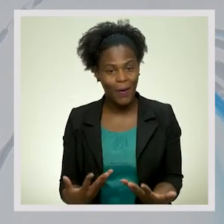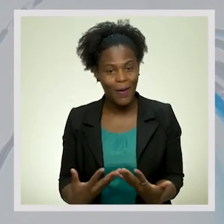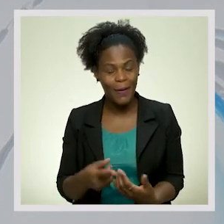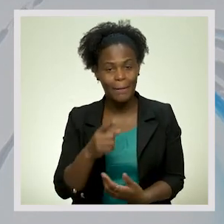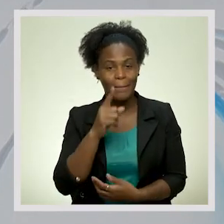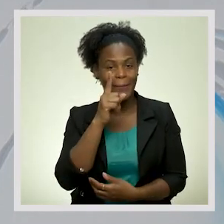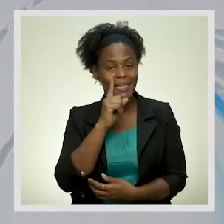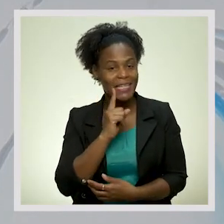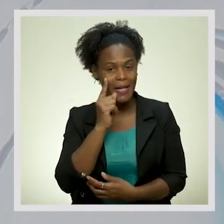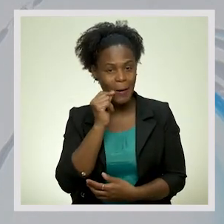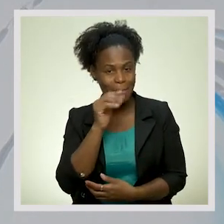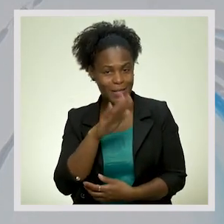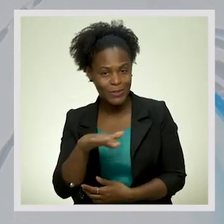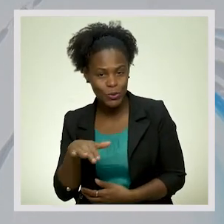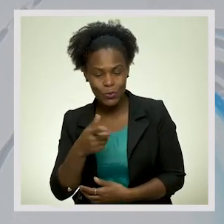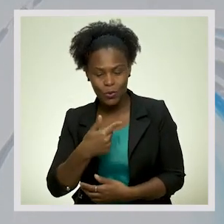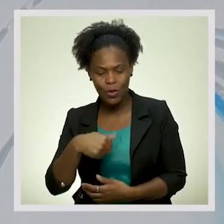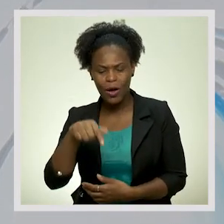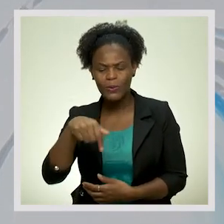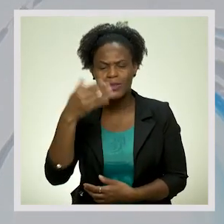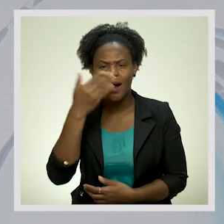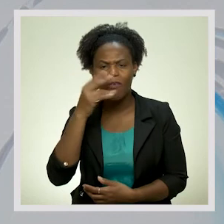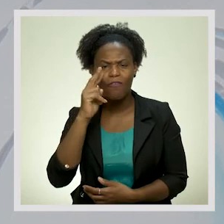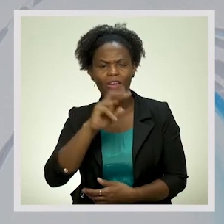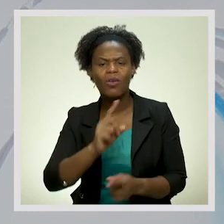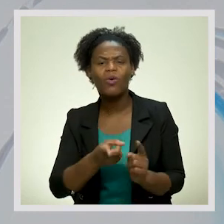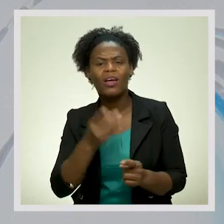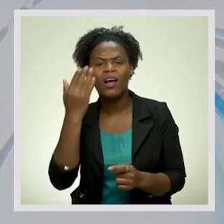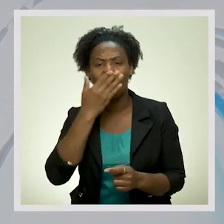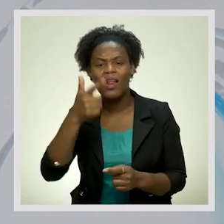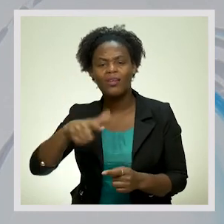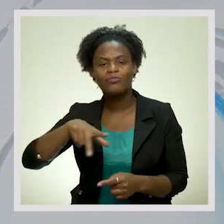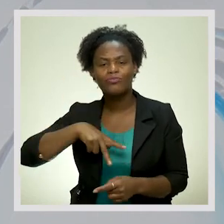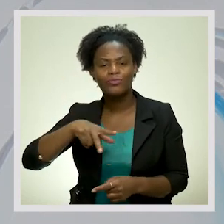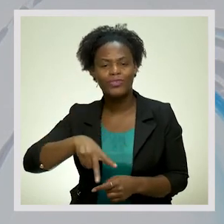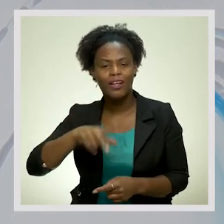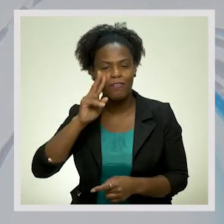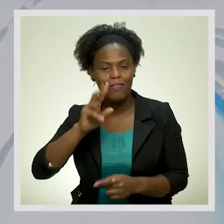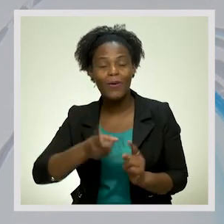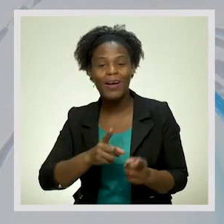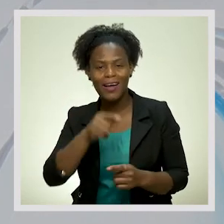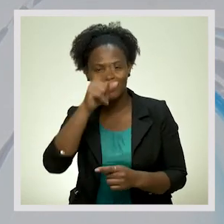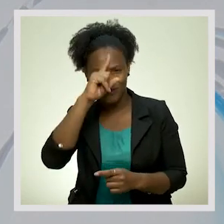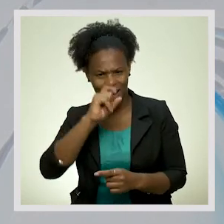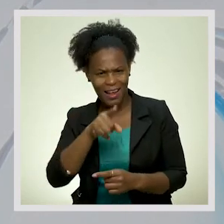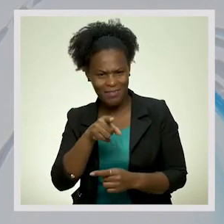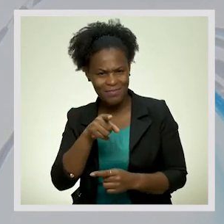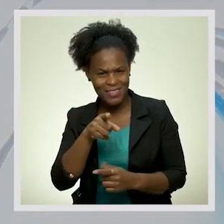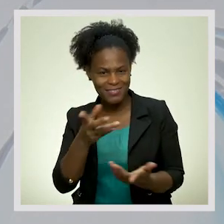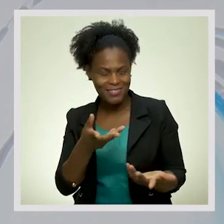Meninas e meninos, o que é que nós vimos hoje na aula de língua portuguesa? Estão a lembrar?